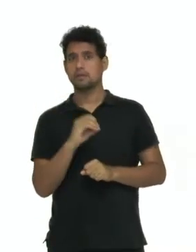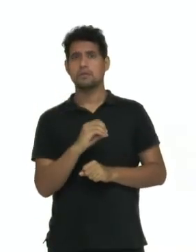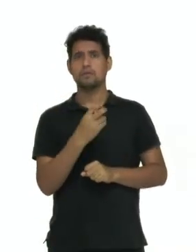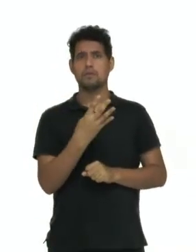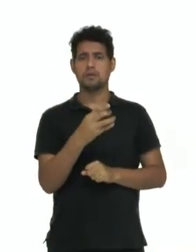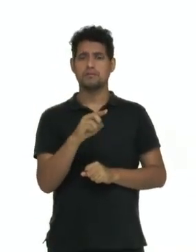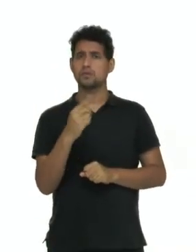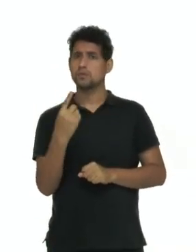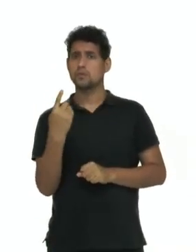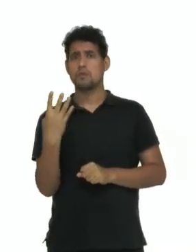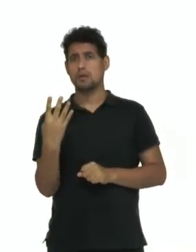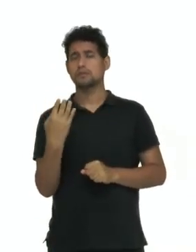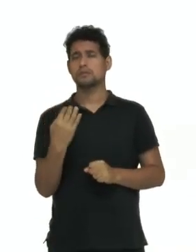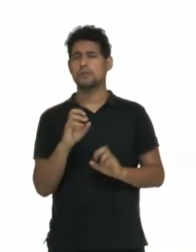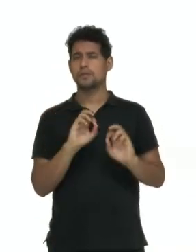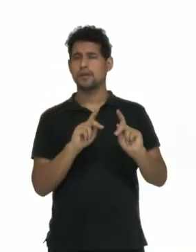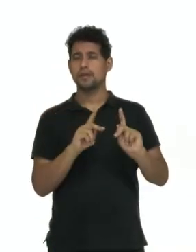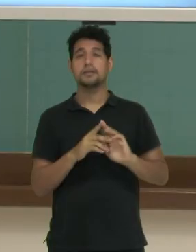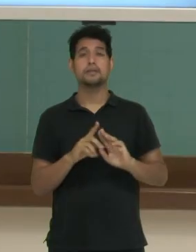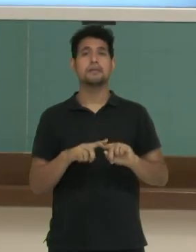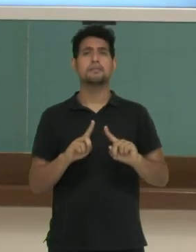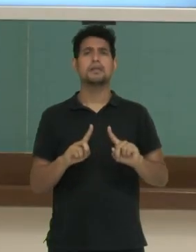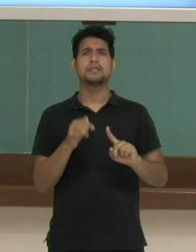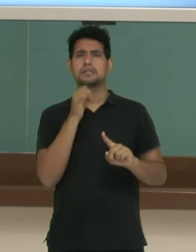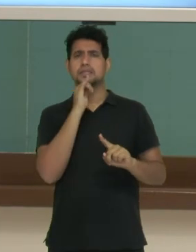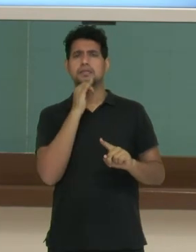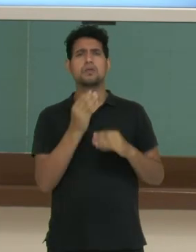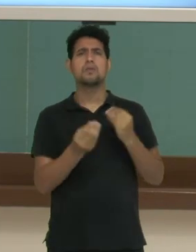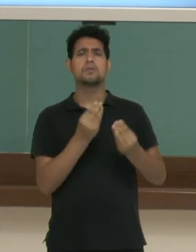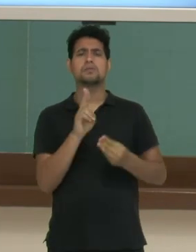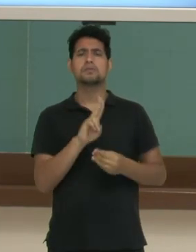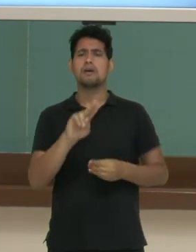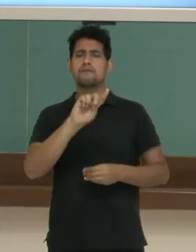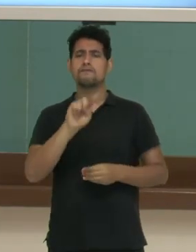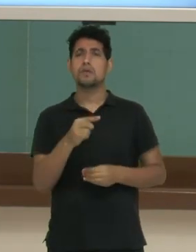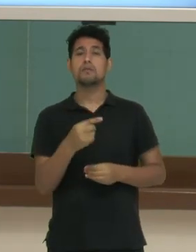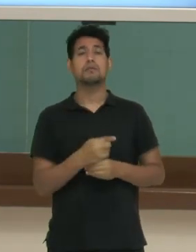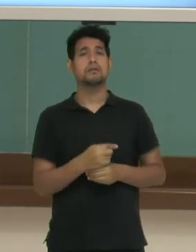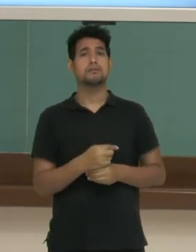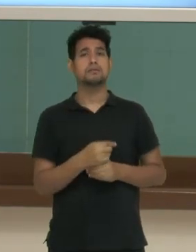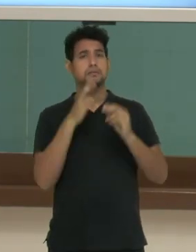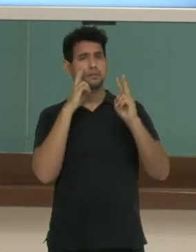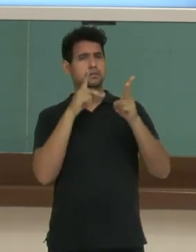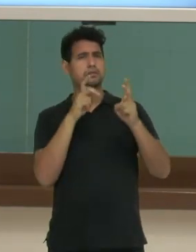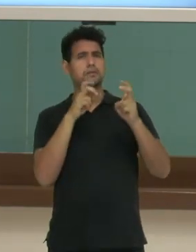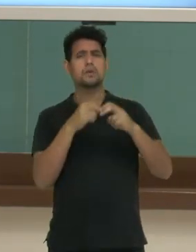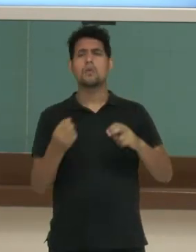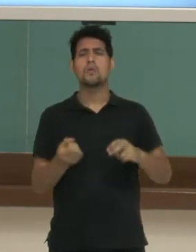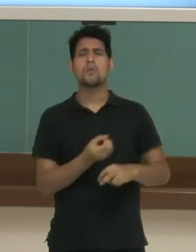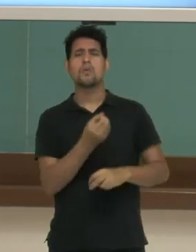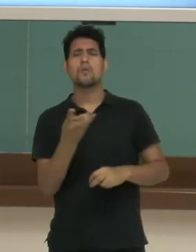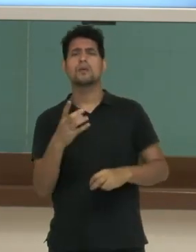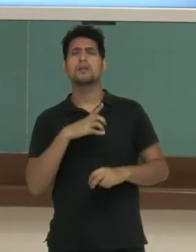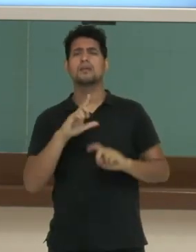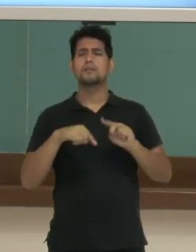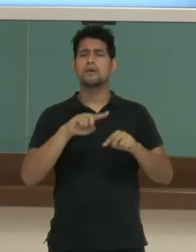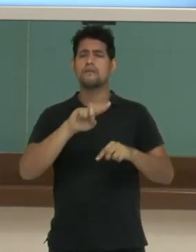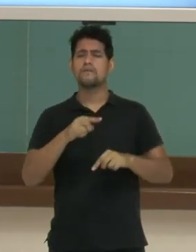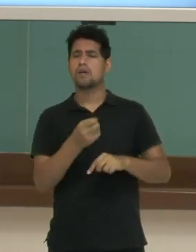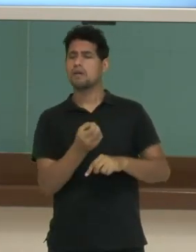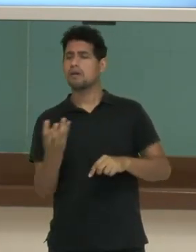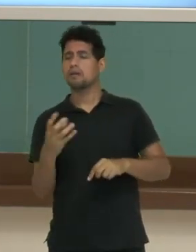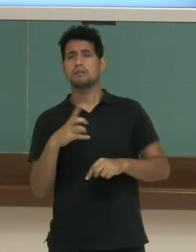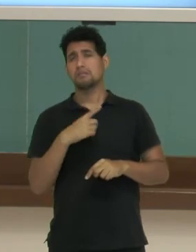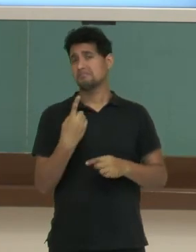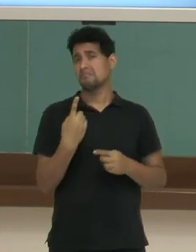vezes 1, 4. Belezinha? E na hora de colocar a vírgula, olha só, a gente olha ali em cima. Quantas casinhas que tem depois da vírgula? Tem